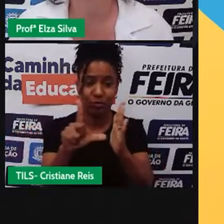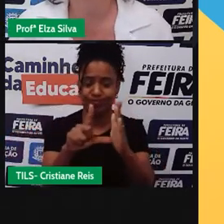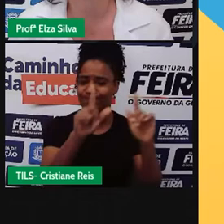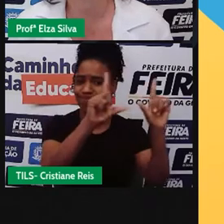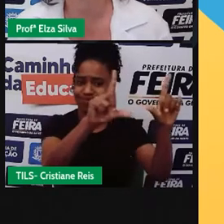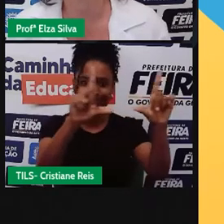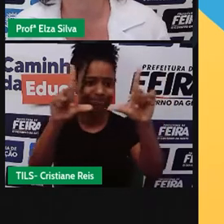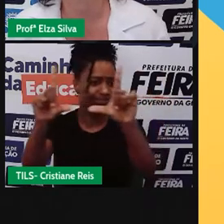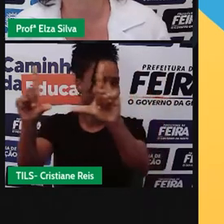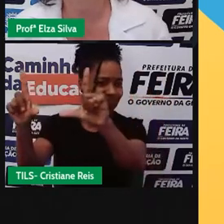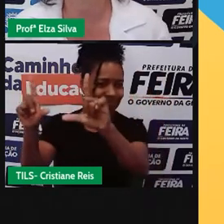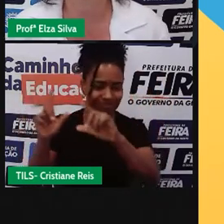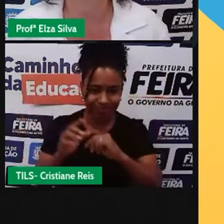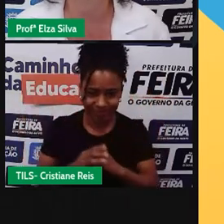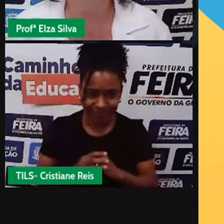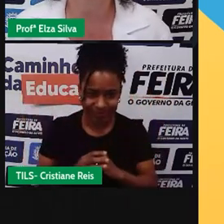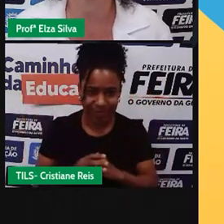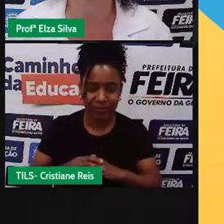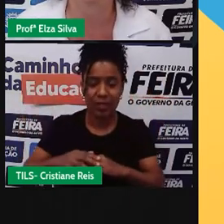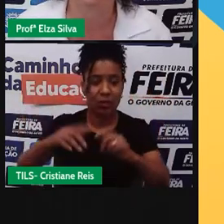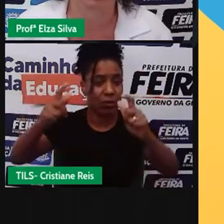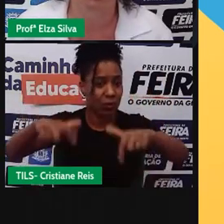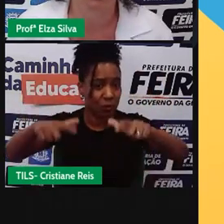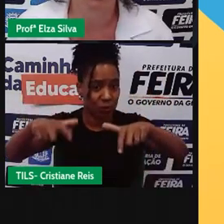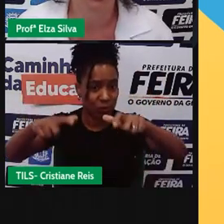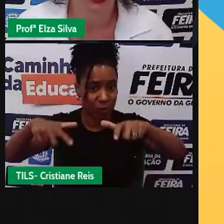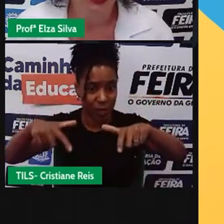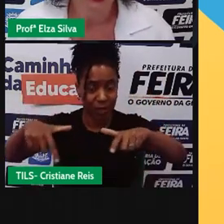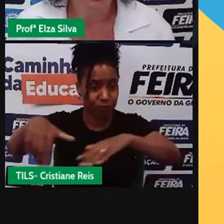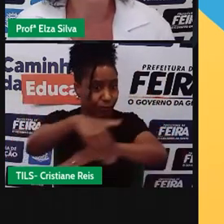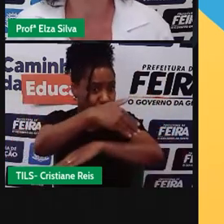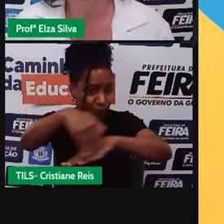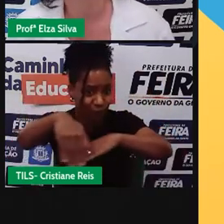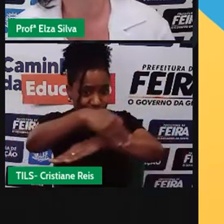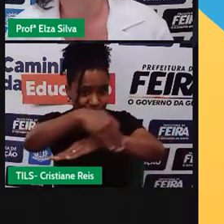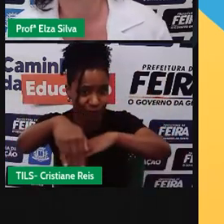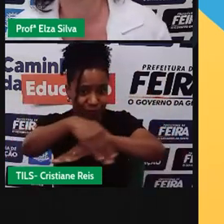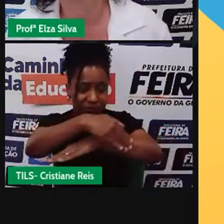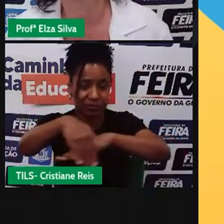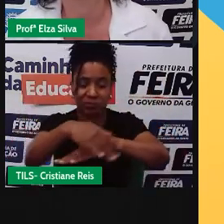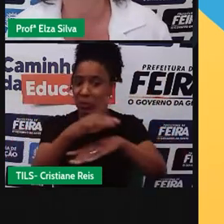que fica localizada na área Albany. E esse